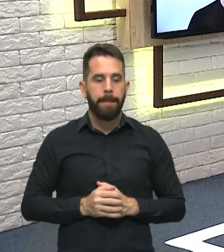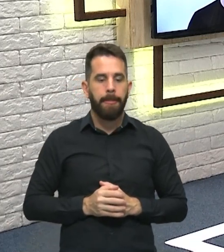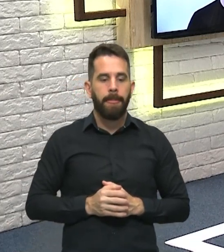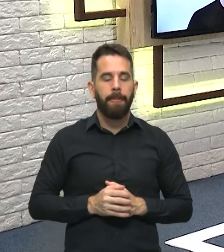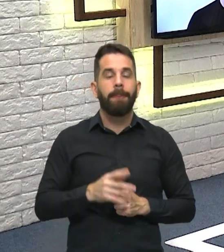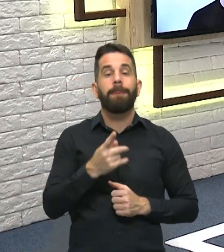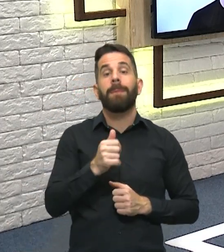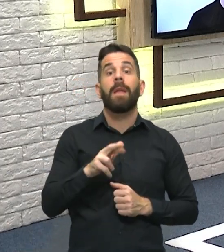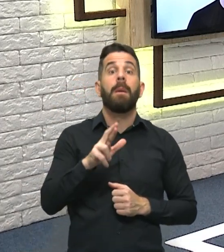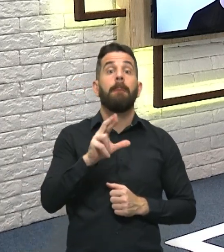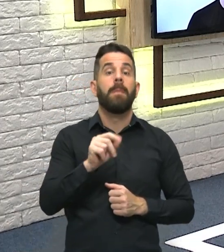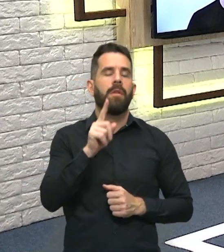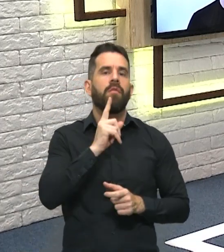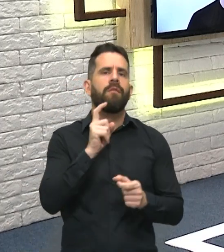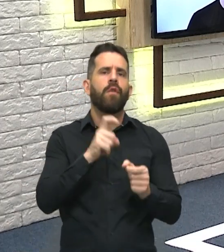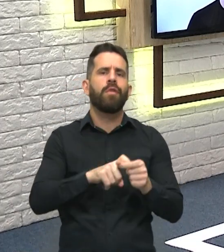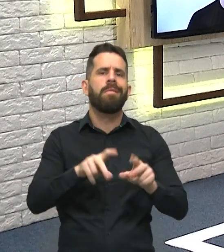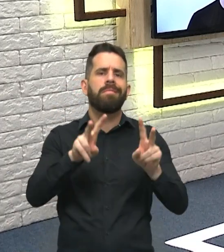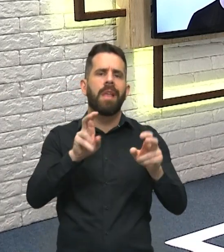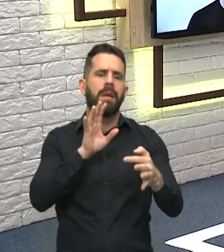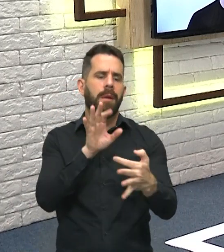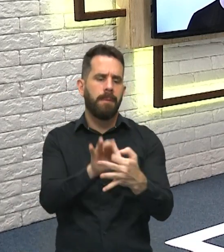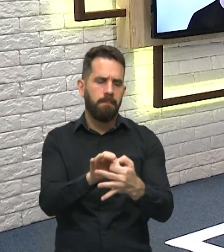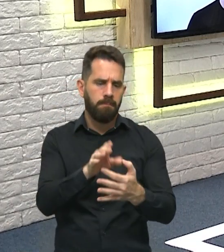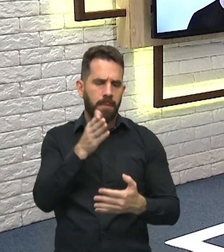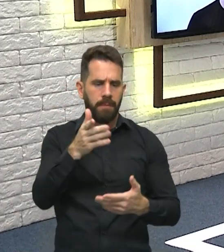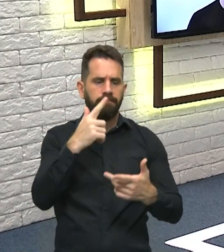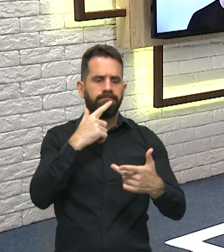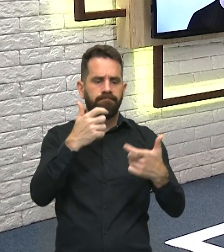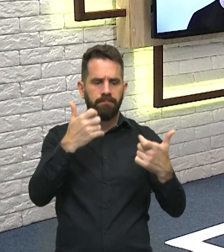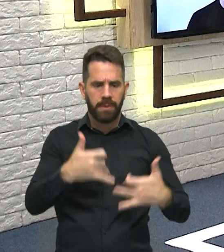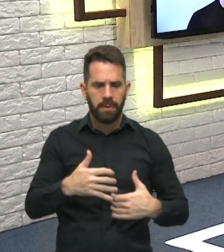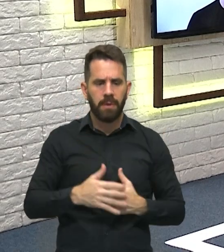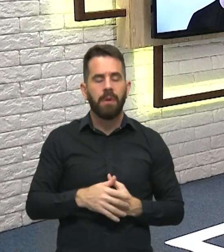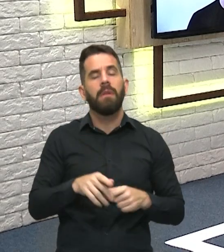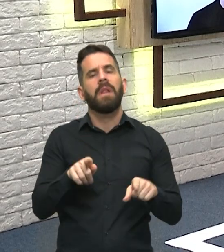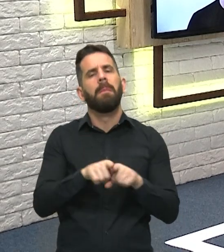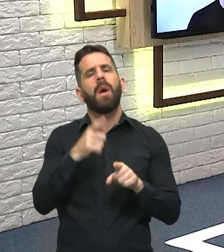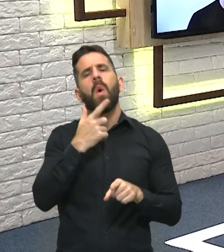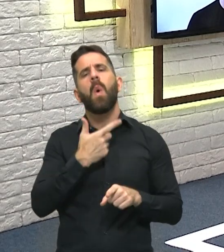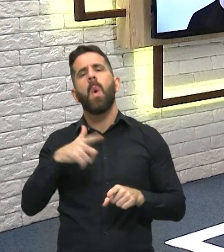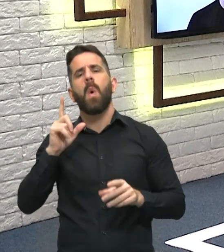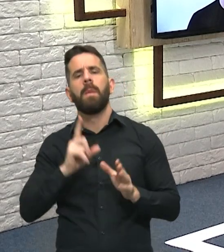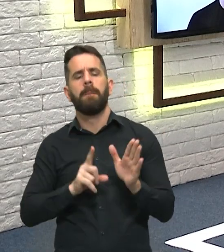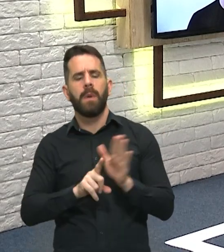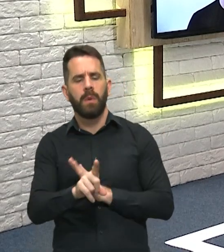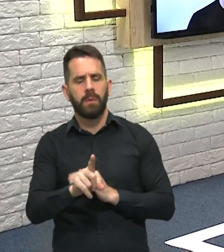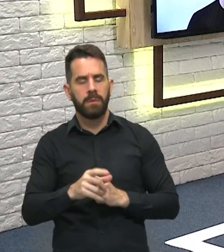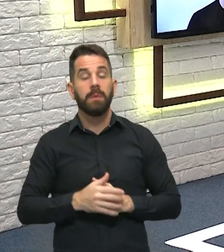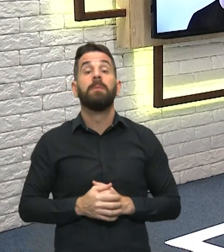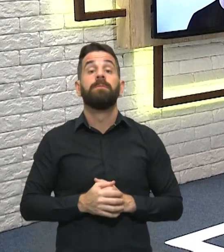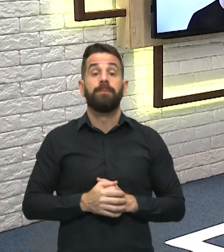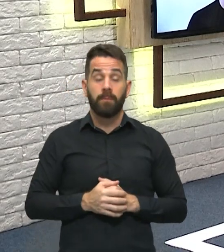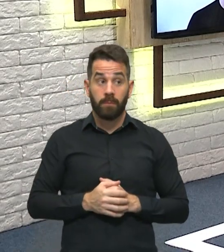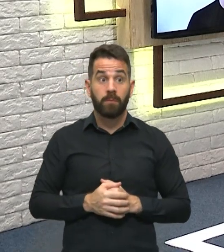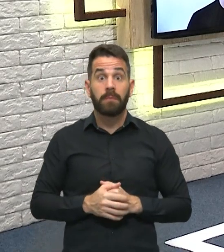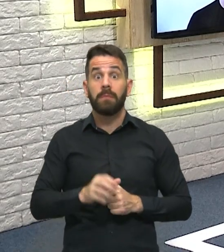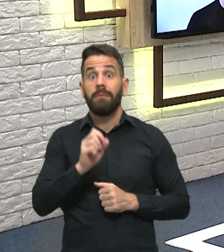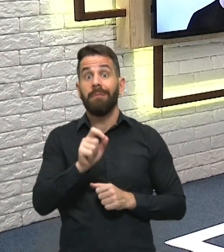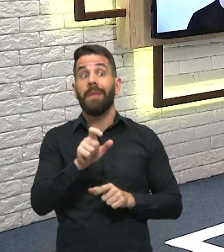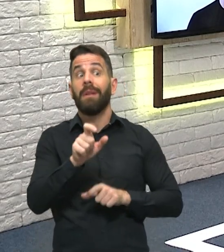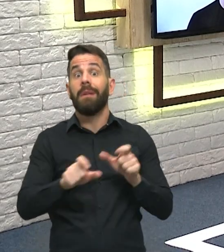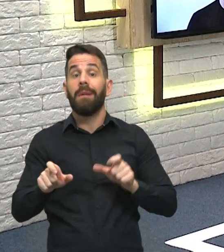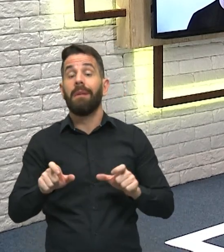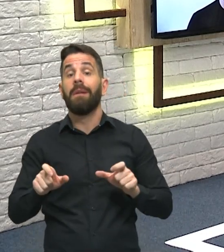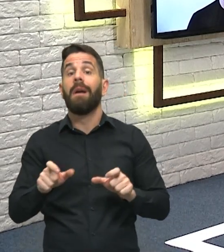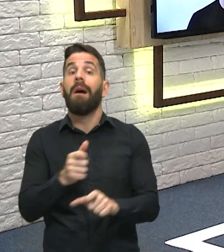que você estava dizendo e até perguntando sobre uma outra questão também, que depois que o aluno já está dentro da universidade,